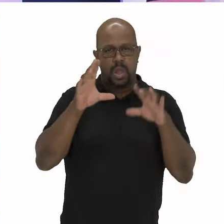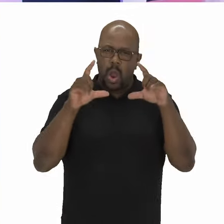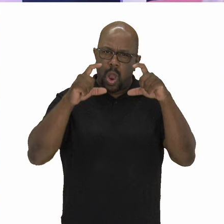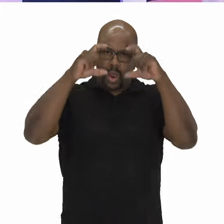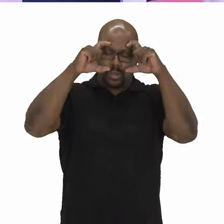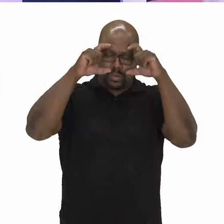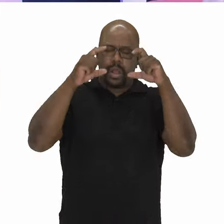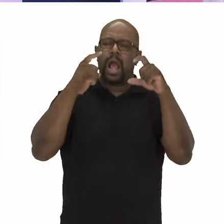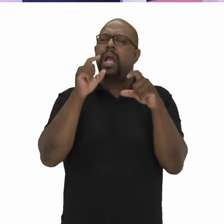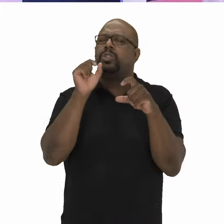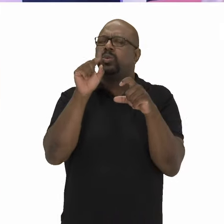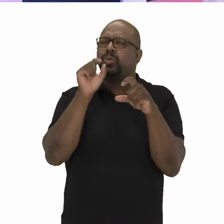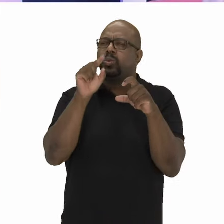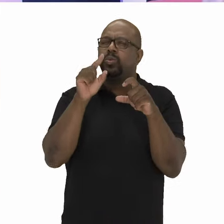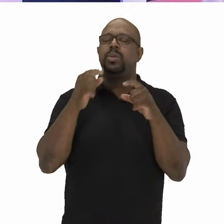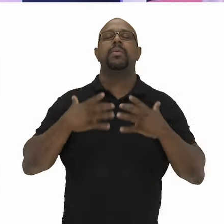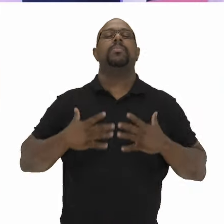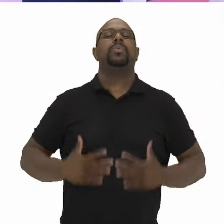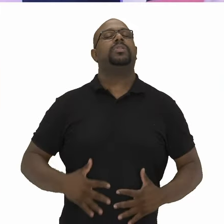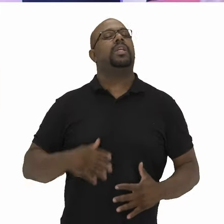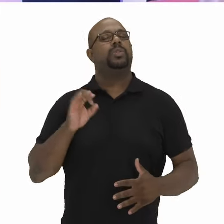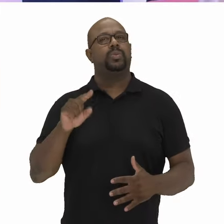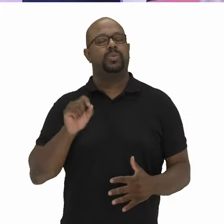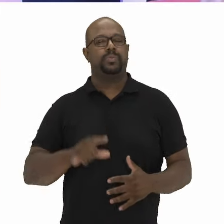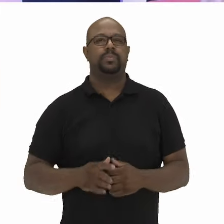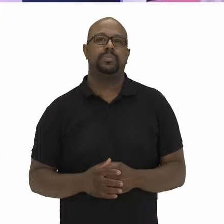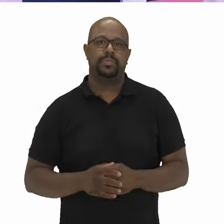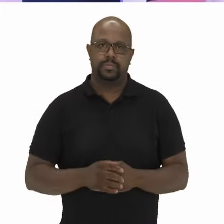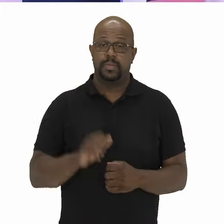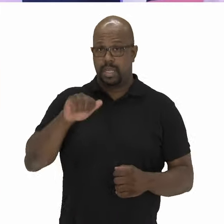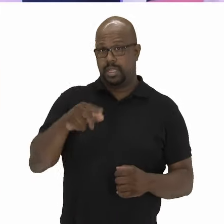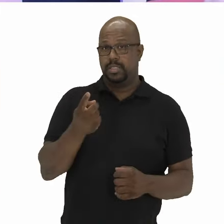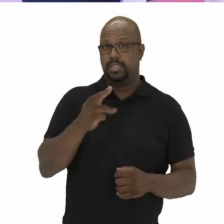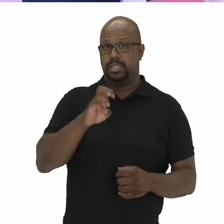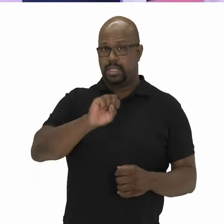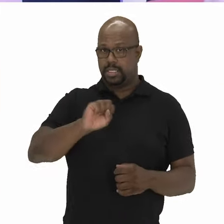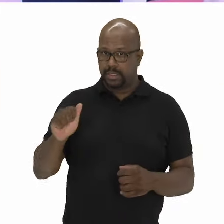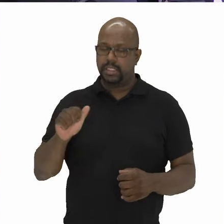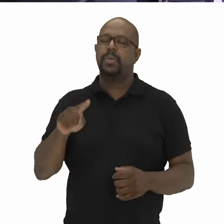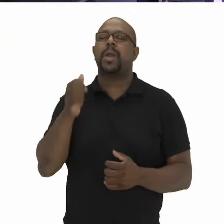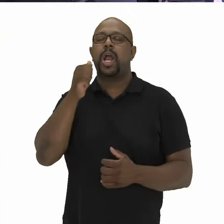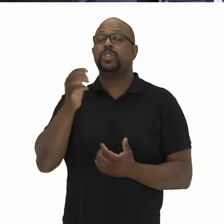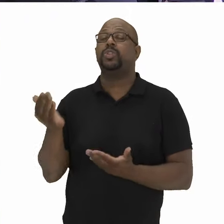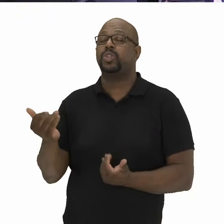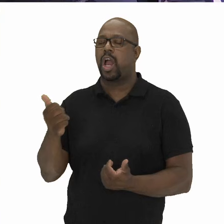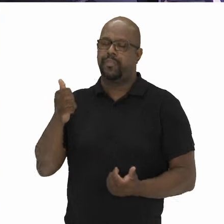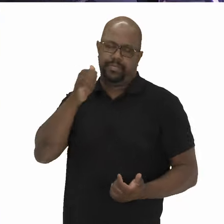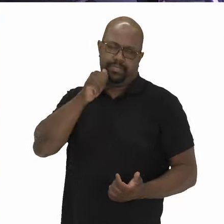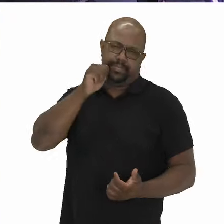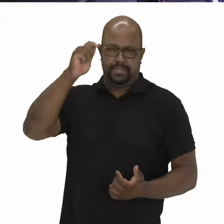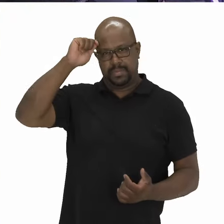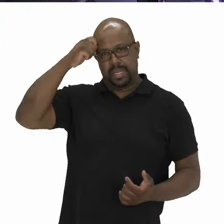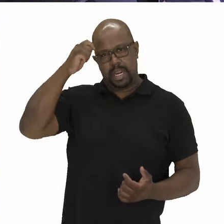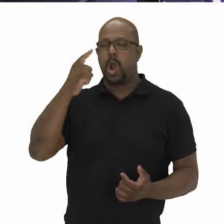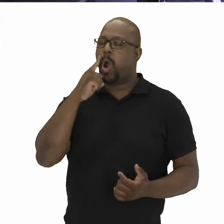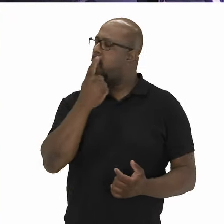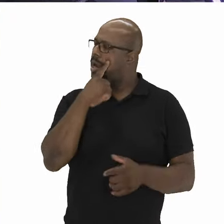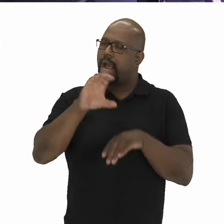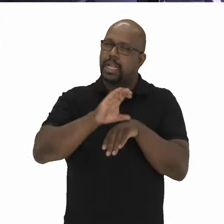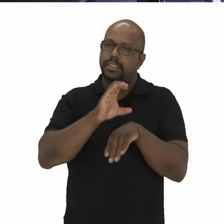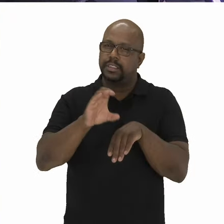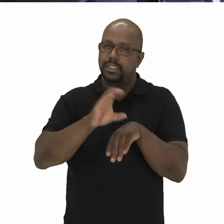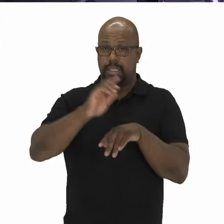usa óculos de grau com lente azulada e blusa azul Andressa Leal uma jovem mulher negra de